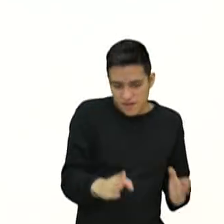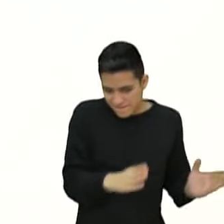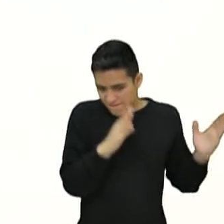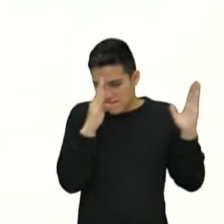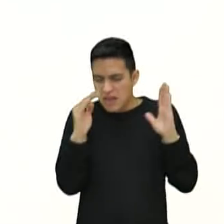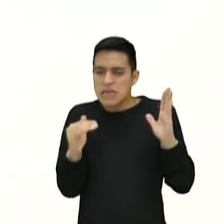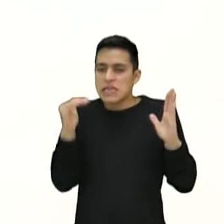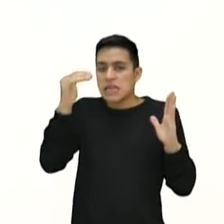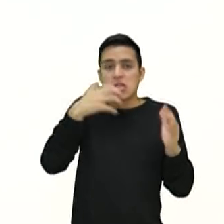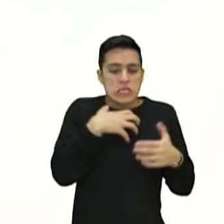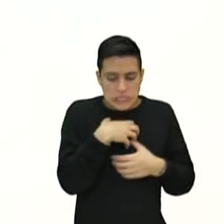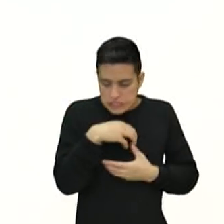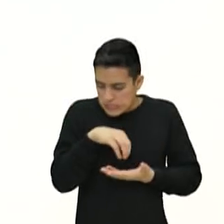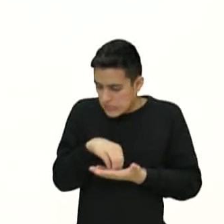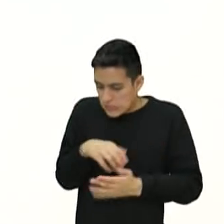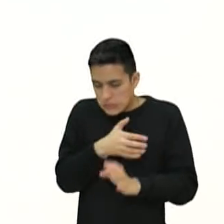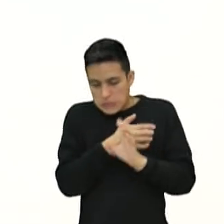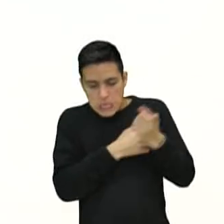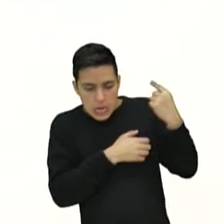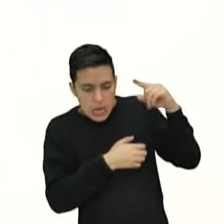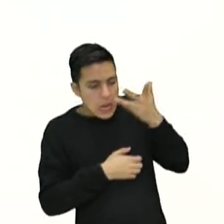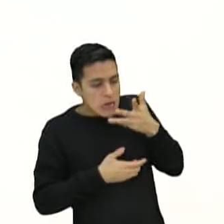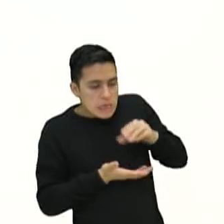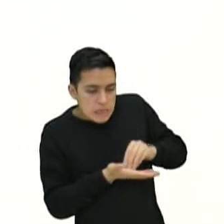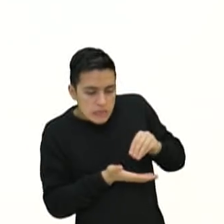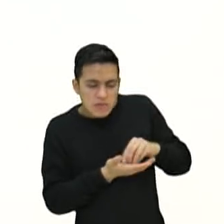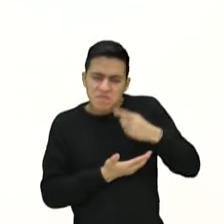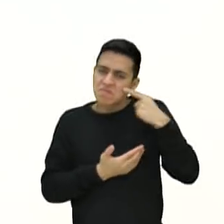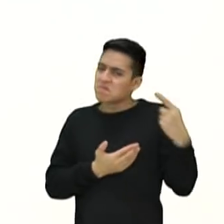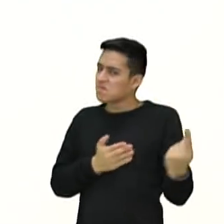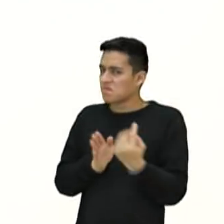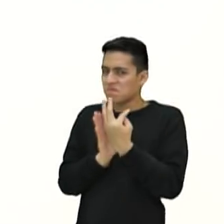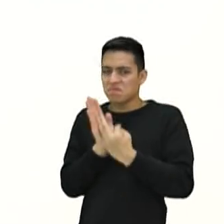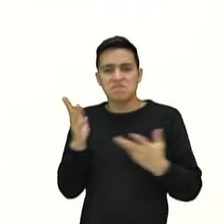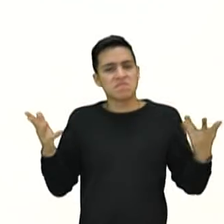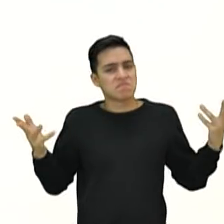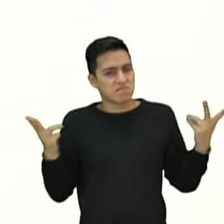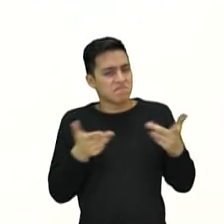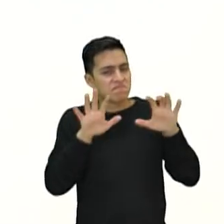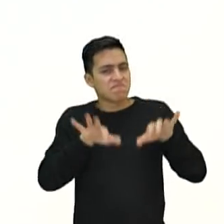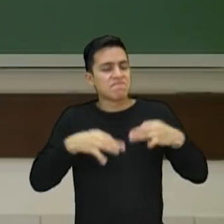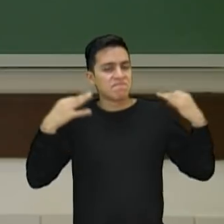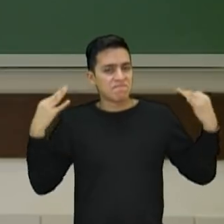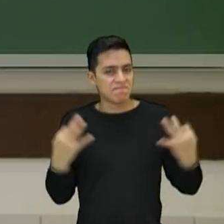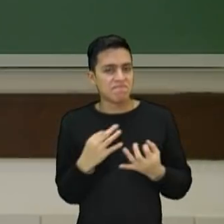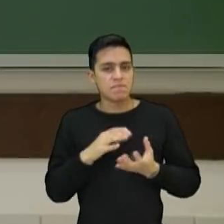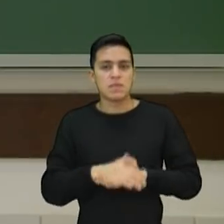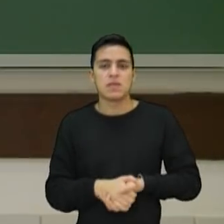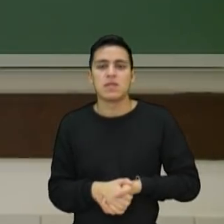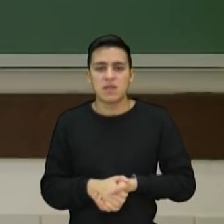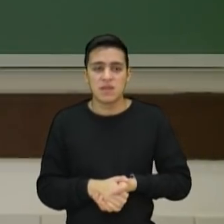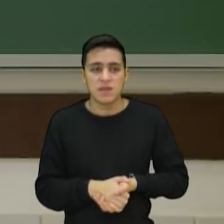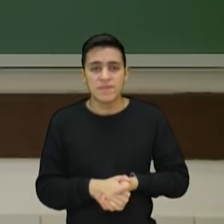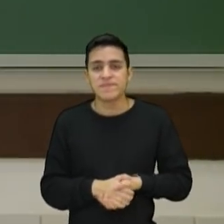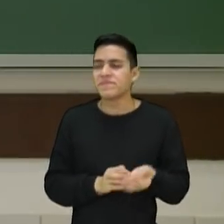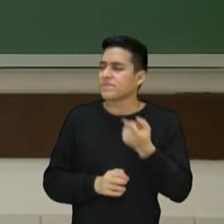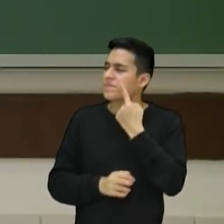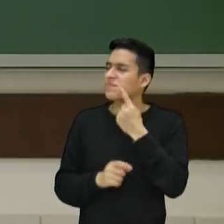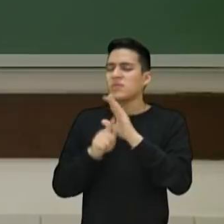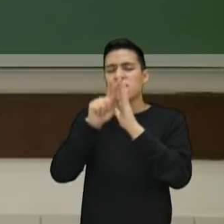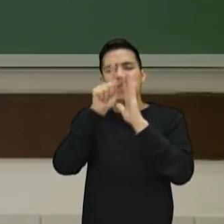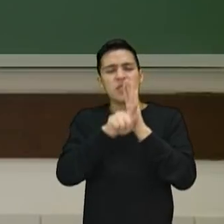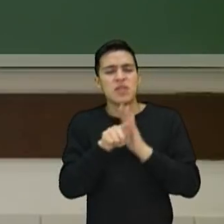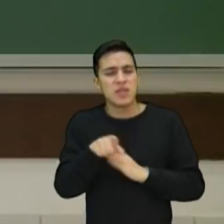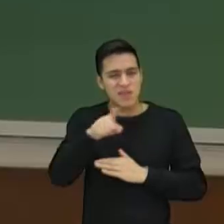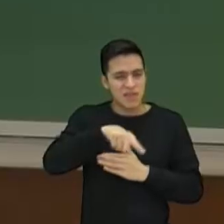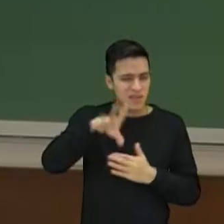vida, não se sinta vazia de infância. Que legal, que texto muito bem escrito, né? Eu trouxe esse quiz para nós entendermos um